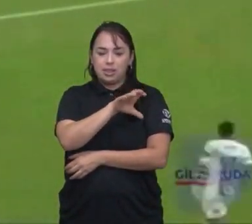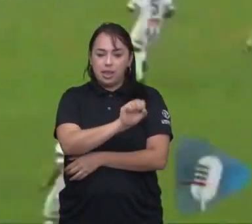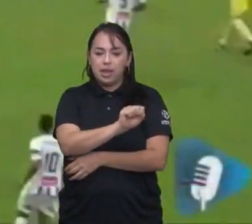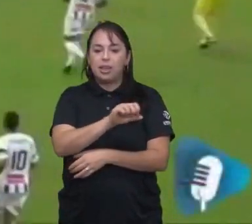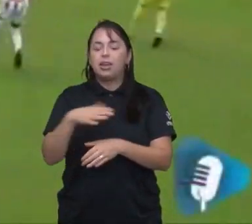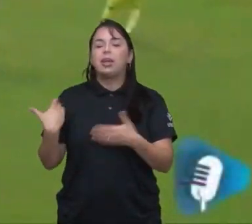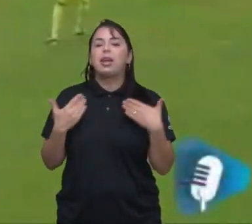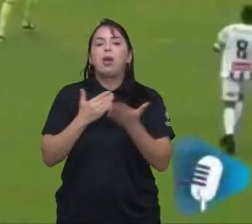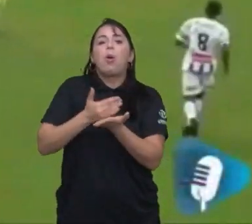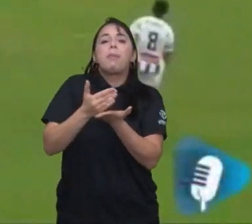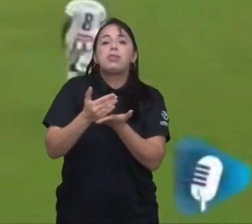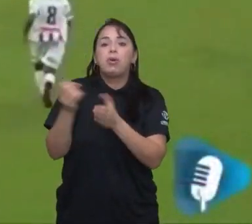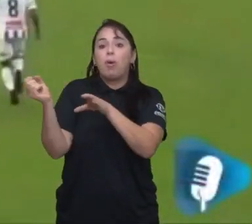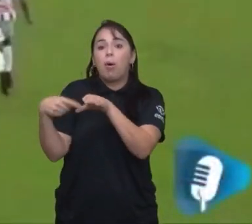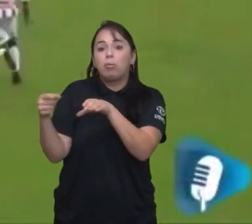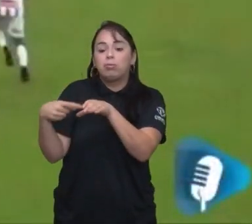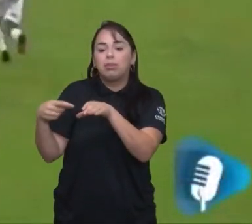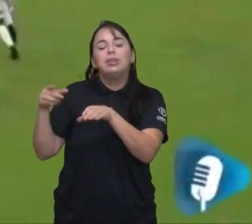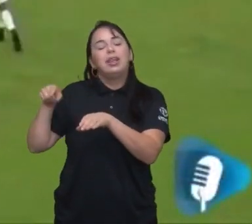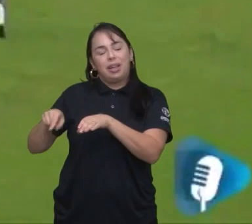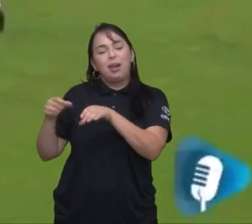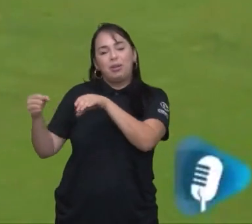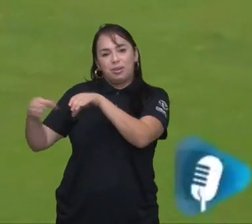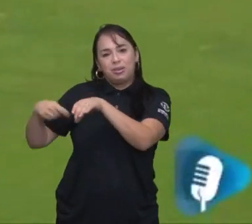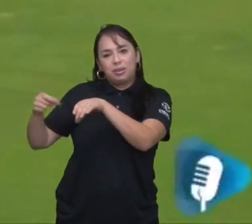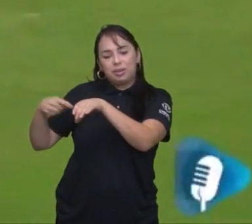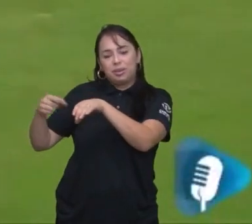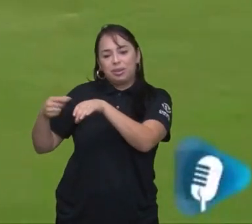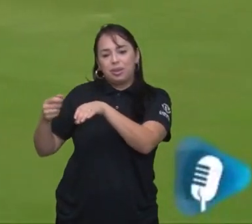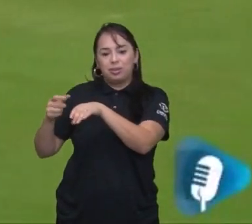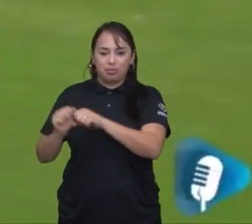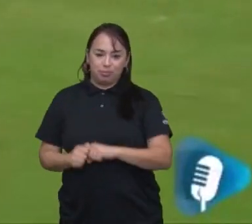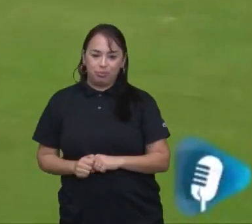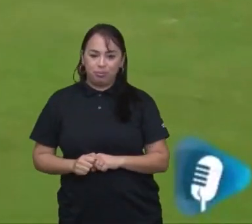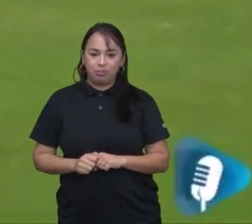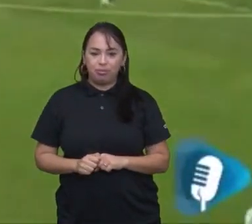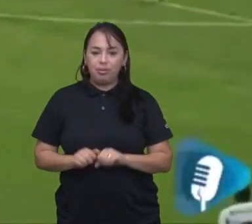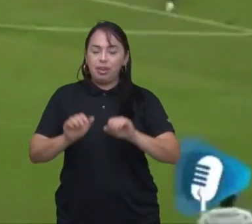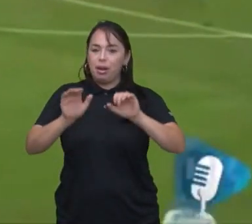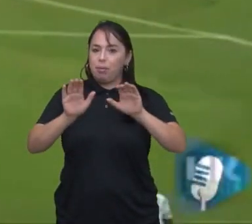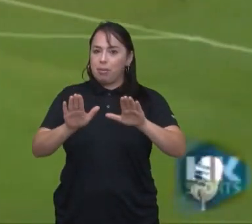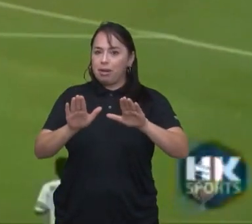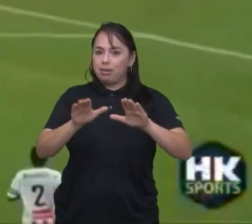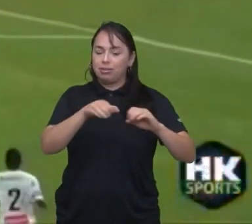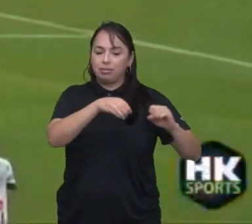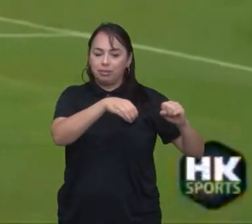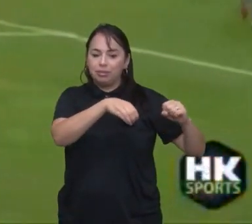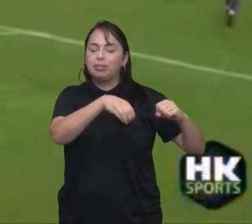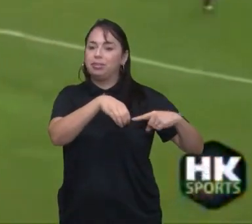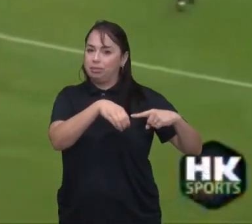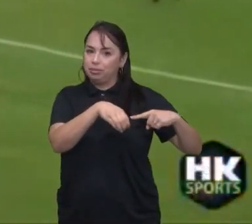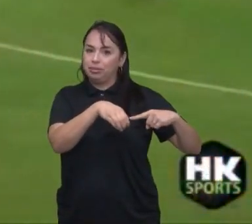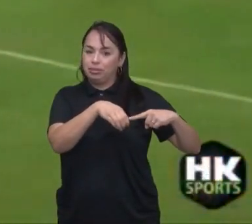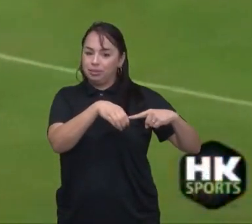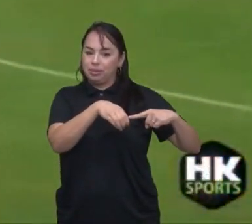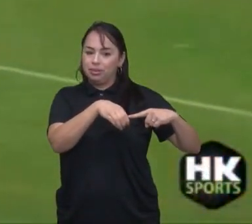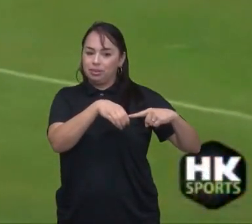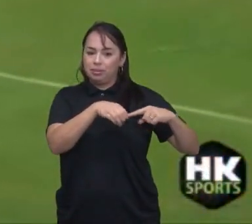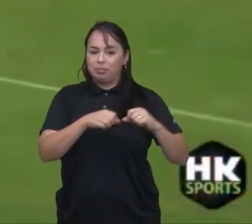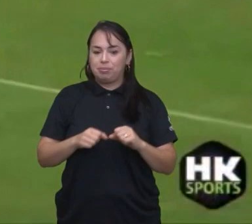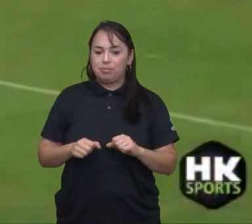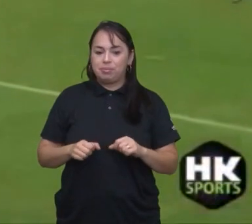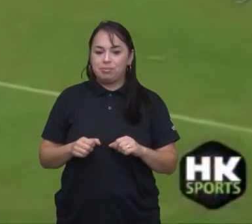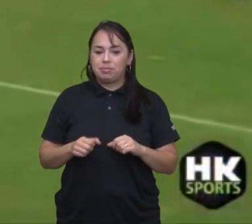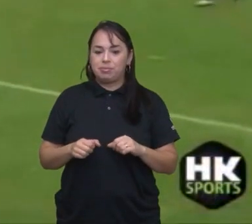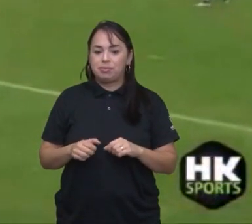abriu o placar foi o São José, logo a 2 minutos, neste golaço de Tener. Mas o time de Matão empatou a partida com o William